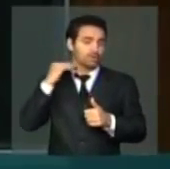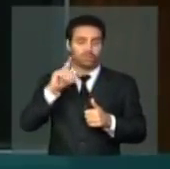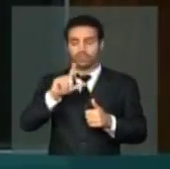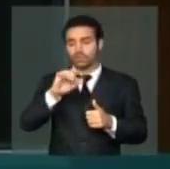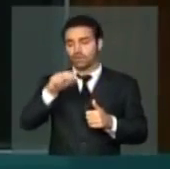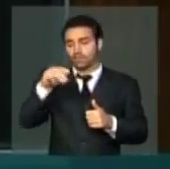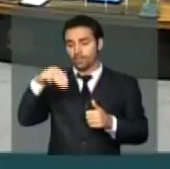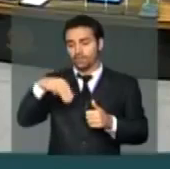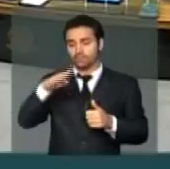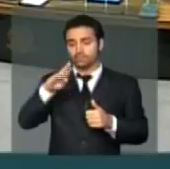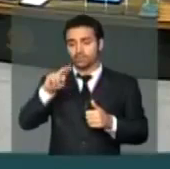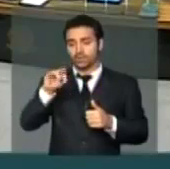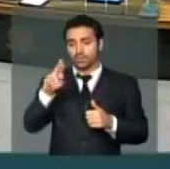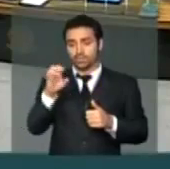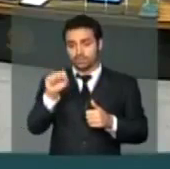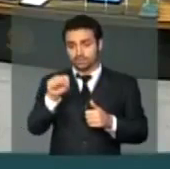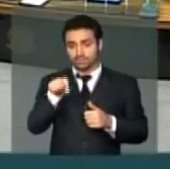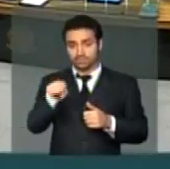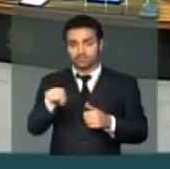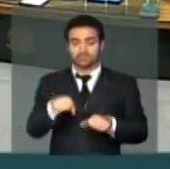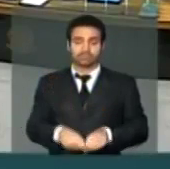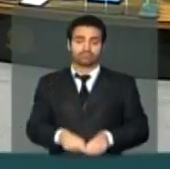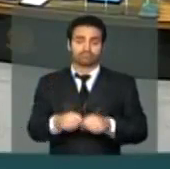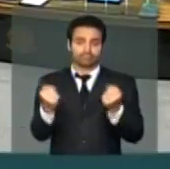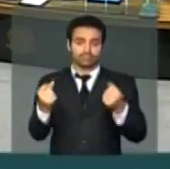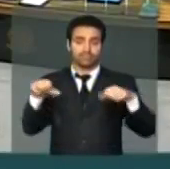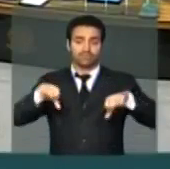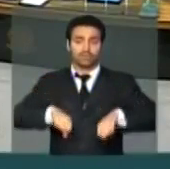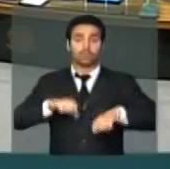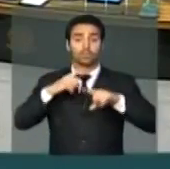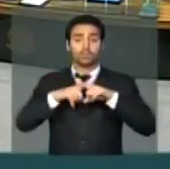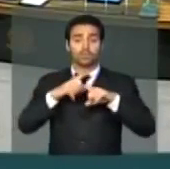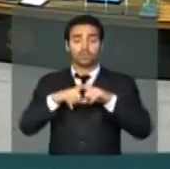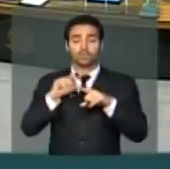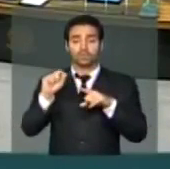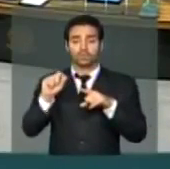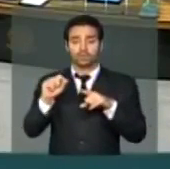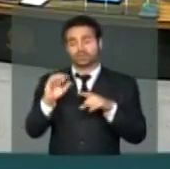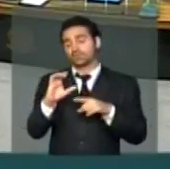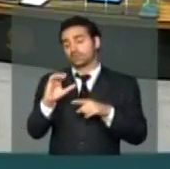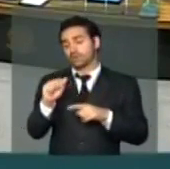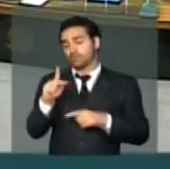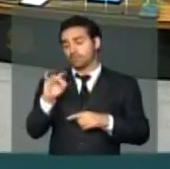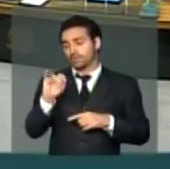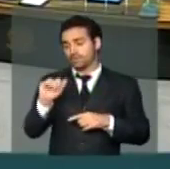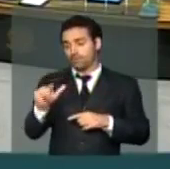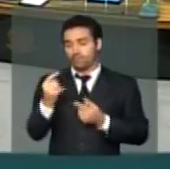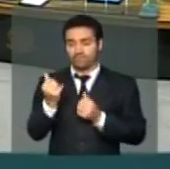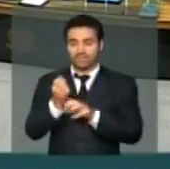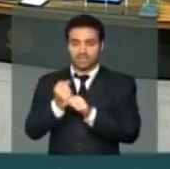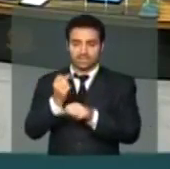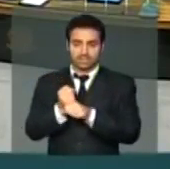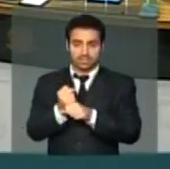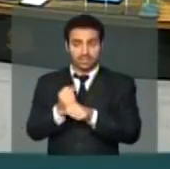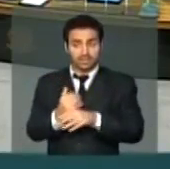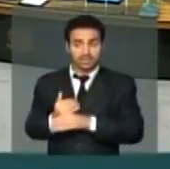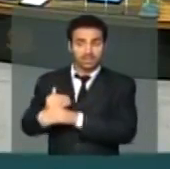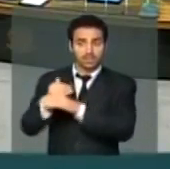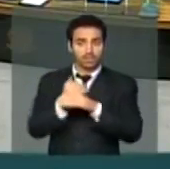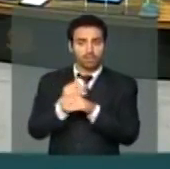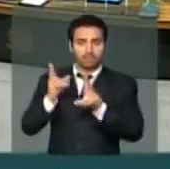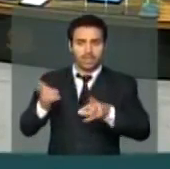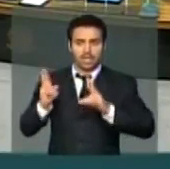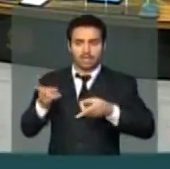e foi o resultado da hegemonia avassaladora que o capital financeiro exerce na economia global. Hegemonia que faz com que